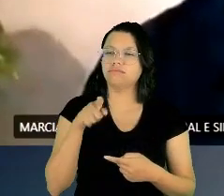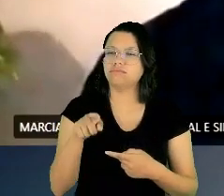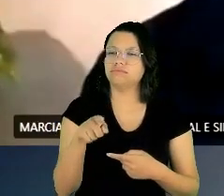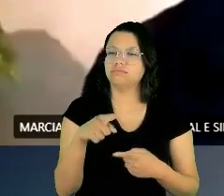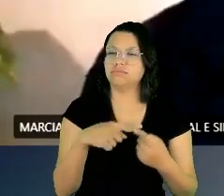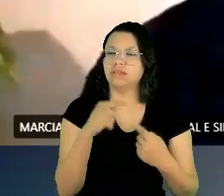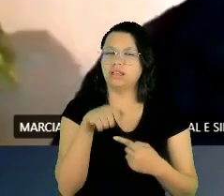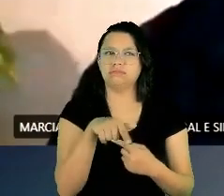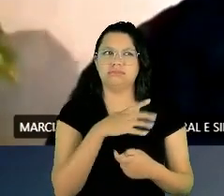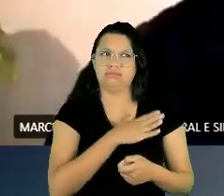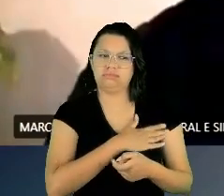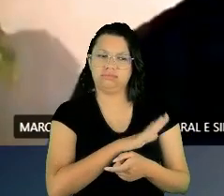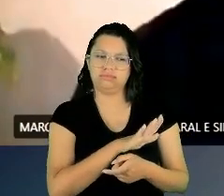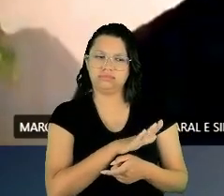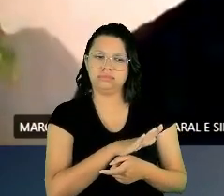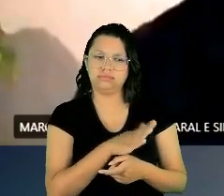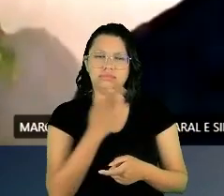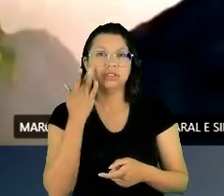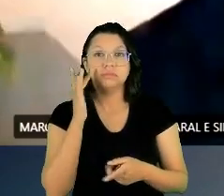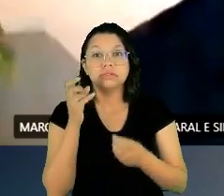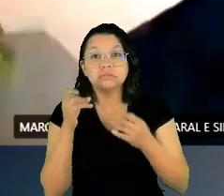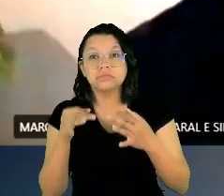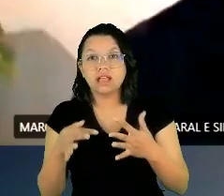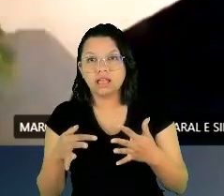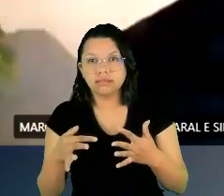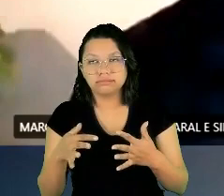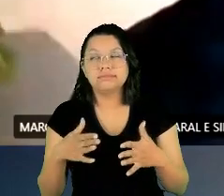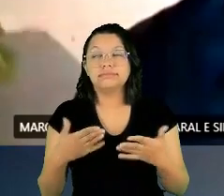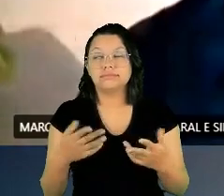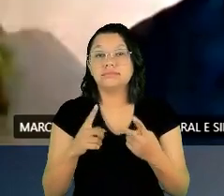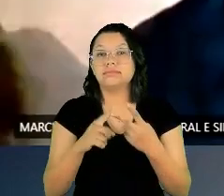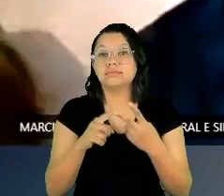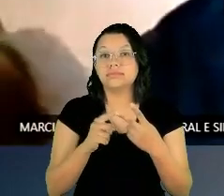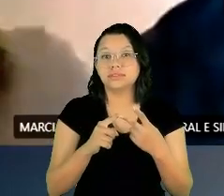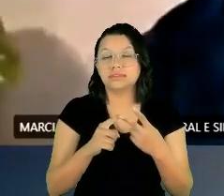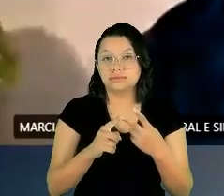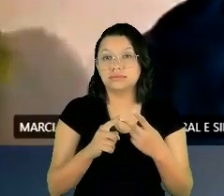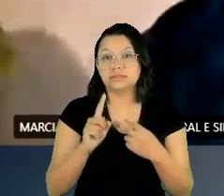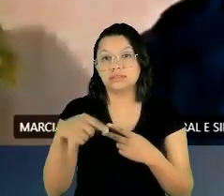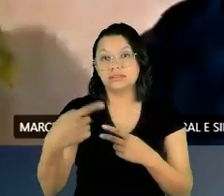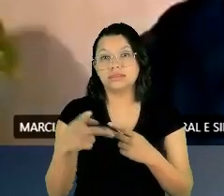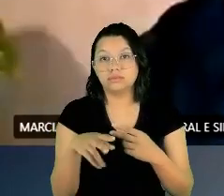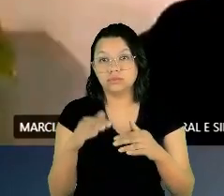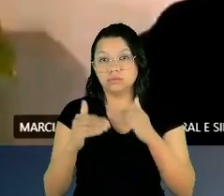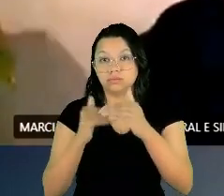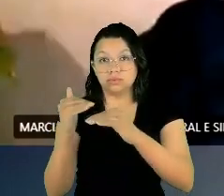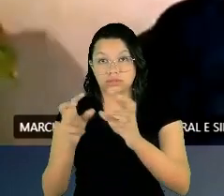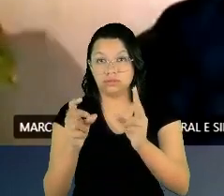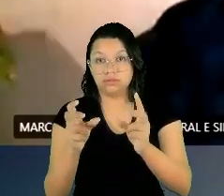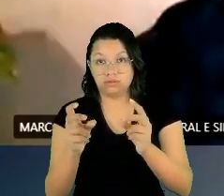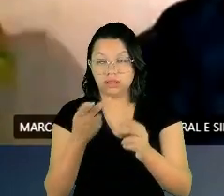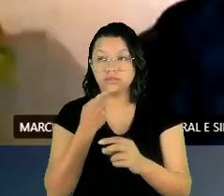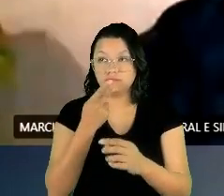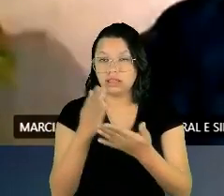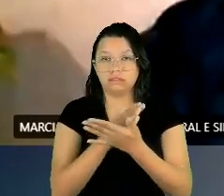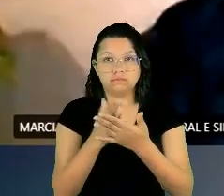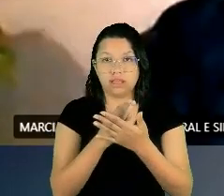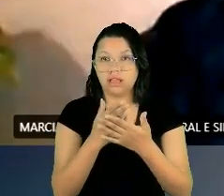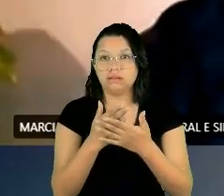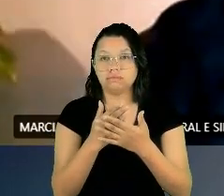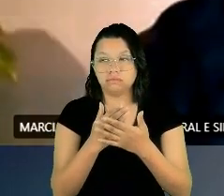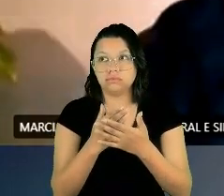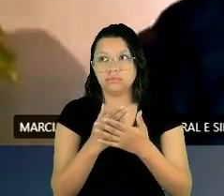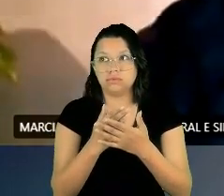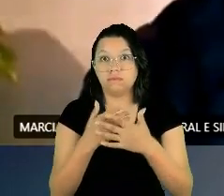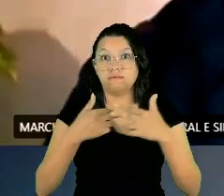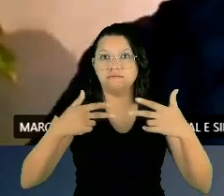uma pessoa e não por outra. O segunda variável, além desse processo automático todo, né, que vai me dizer